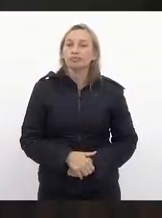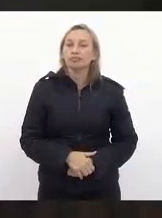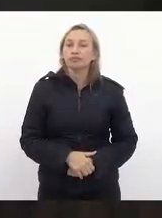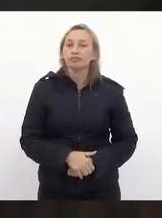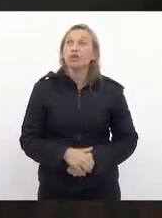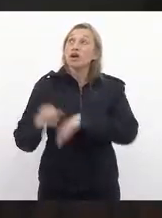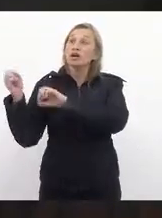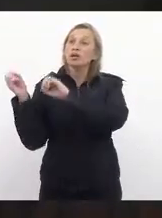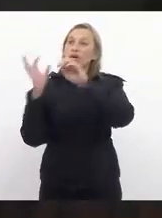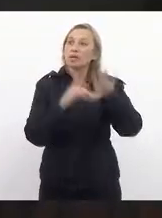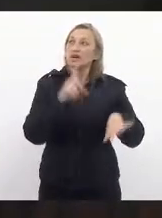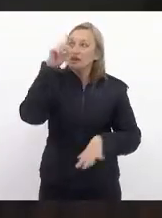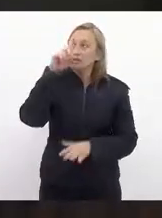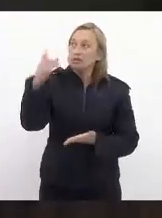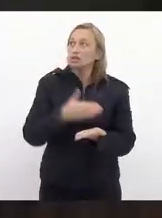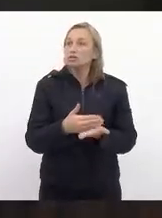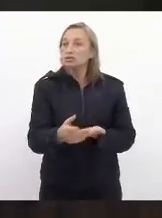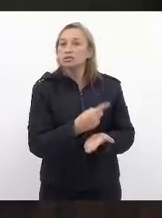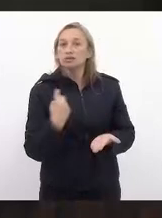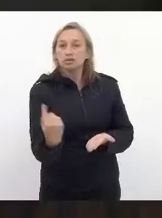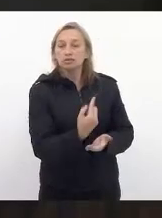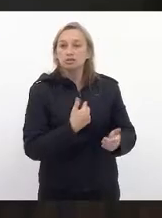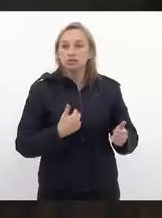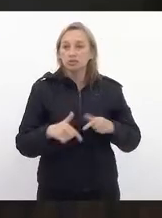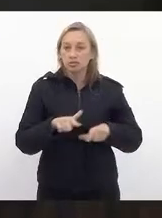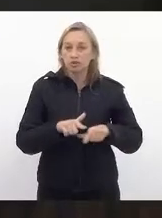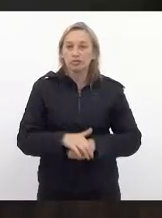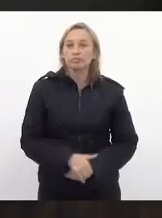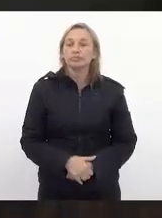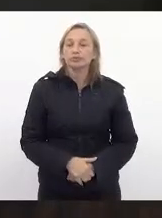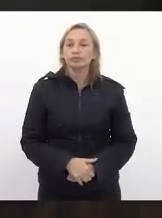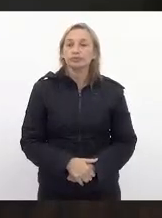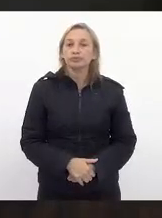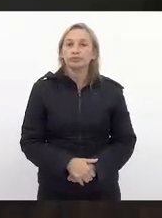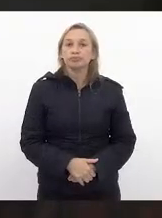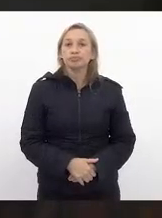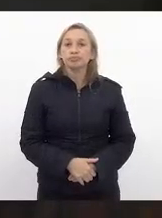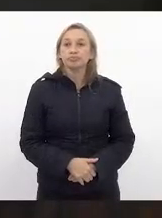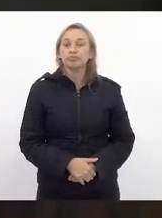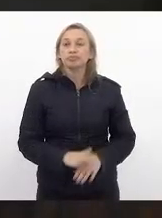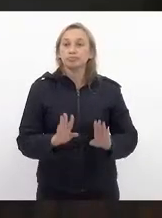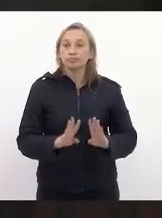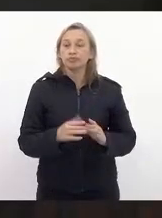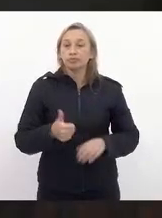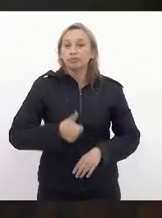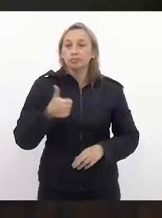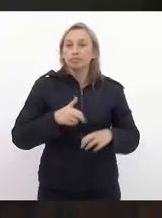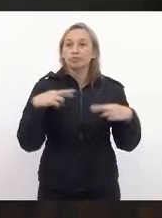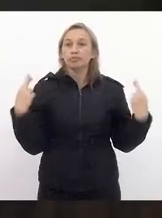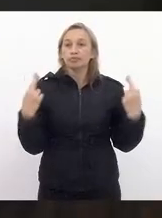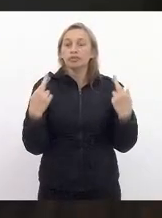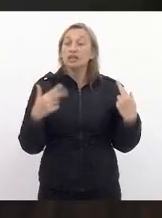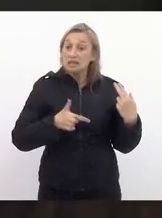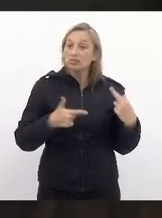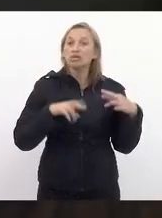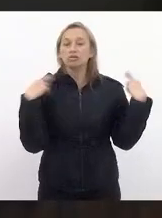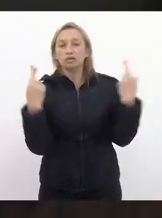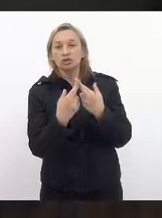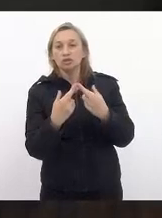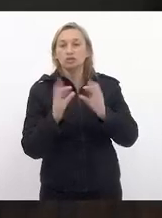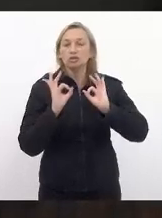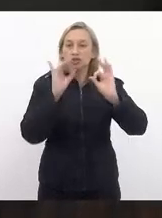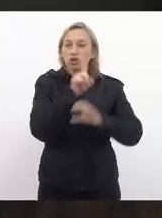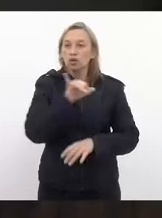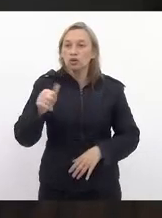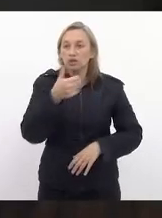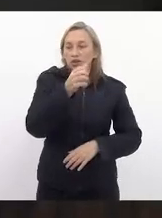em havendo número legal eu sou a proteção de Deus iniciamos nosso trabalho está aberto a segunda sessão extraordinária do